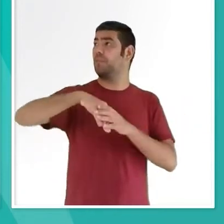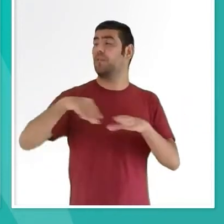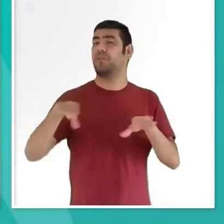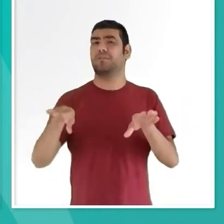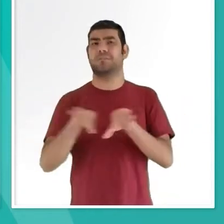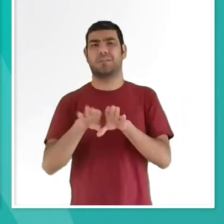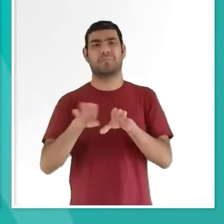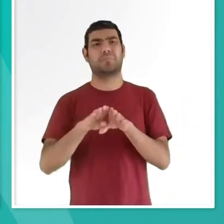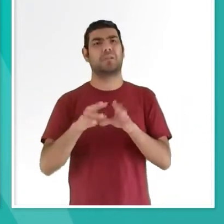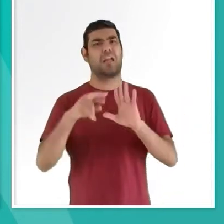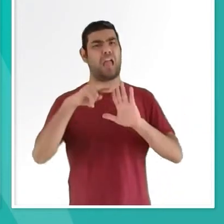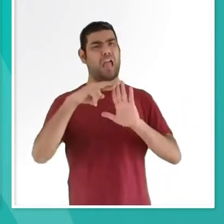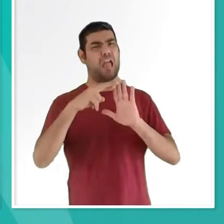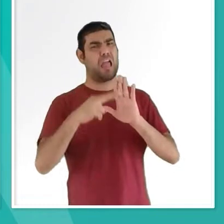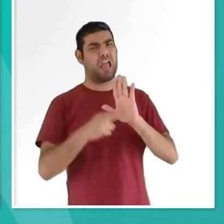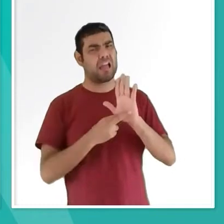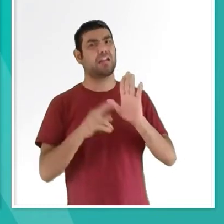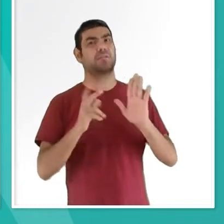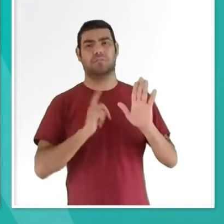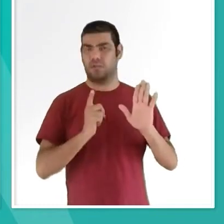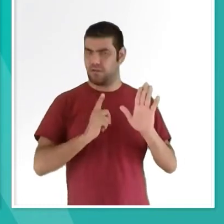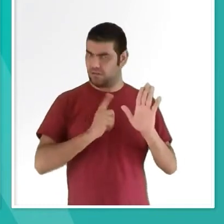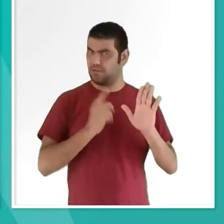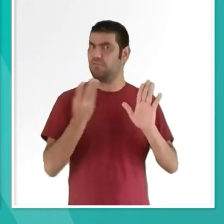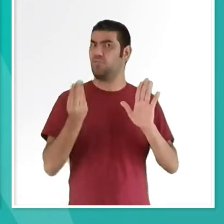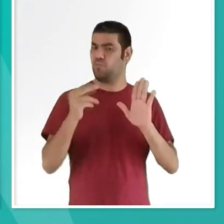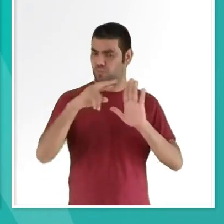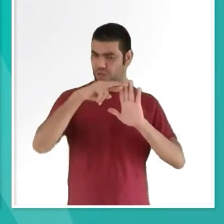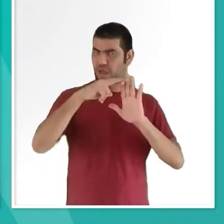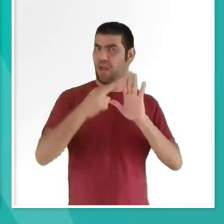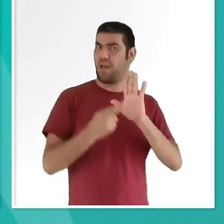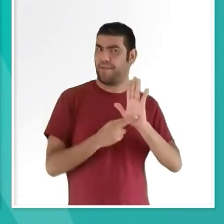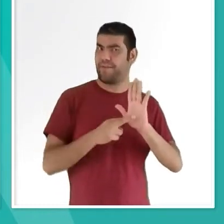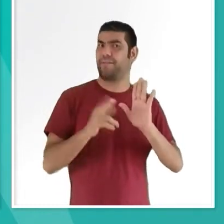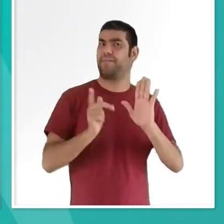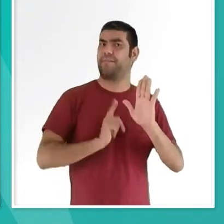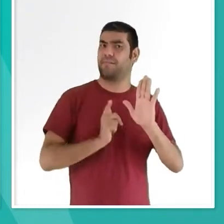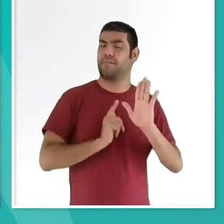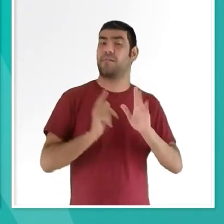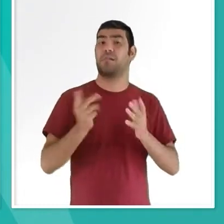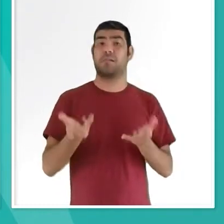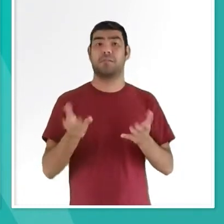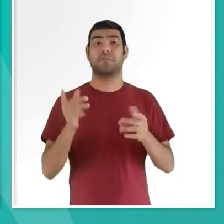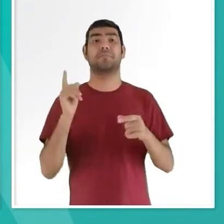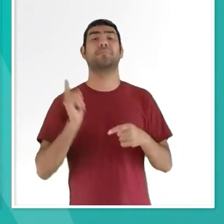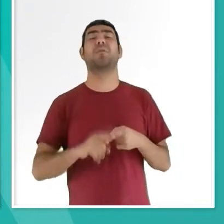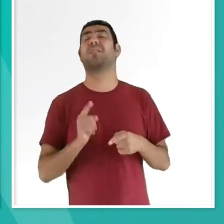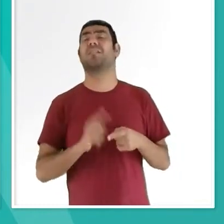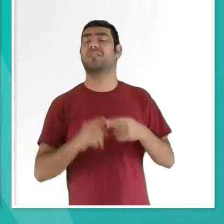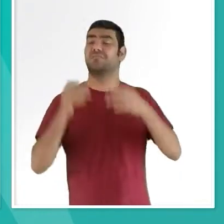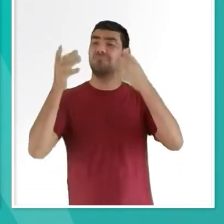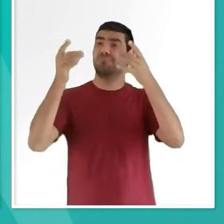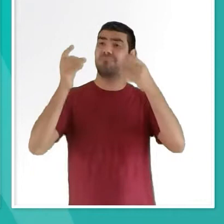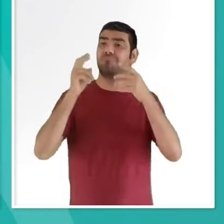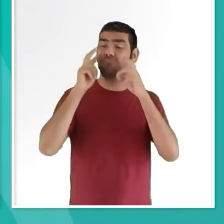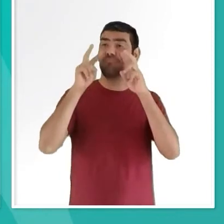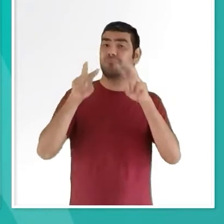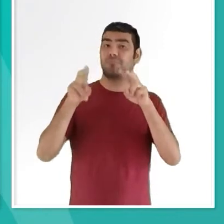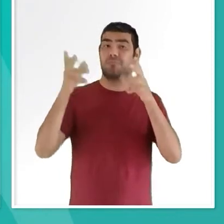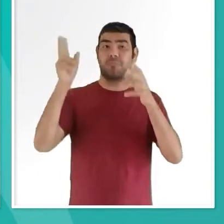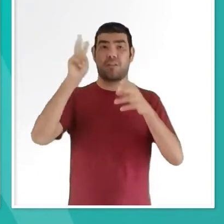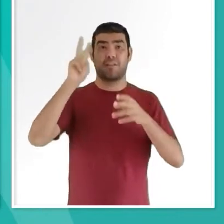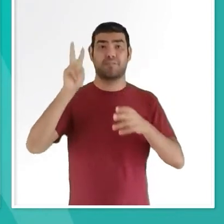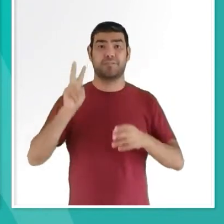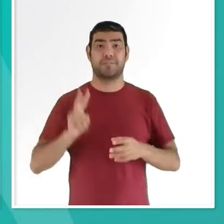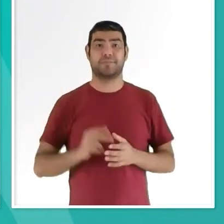regras, né? O futebol é um esporte com muitas regras e isso tem um porquê, que a gente vai ver agora aqui na história. Bom,